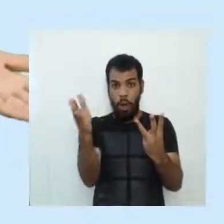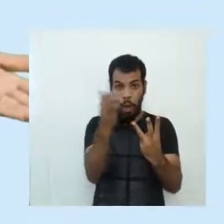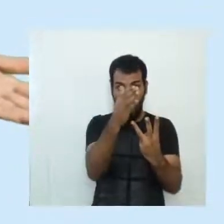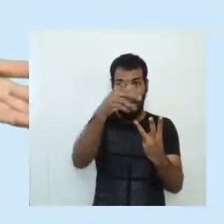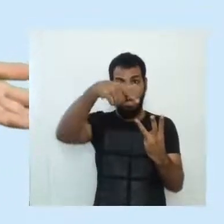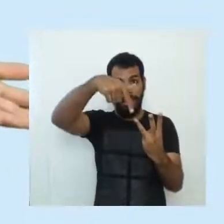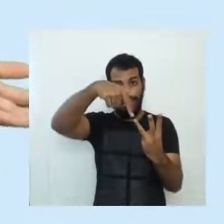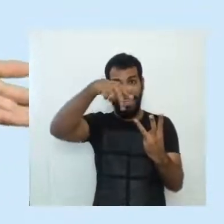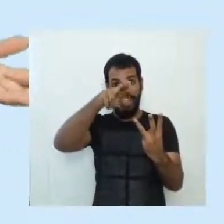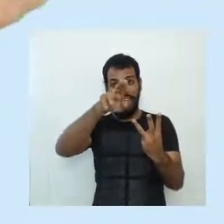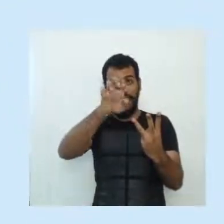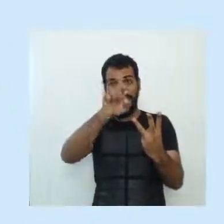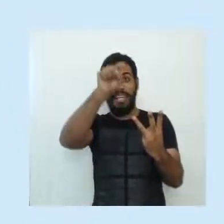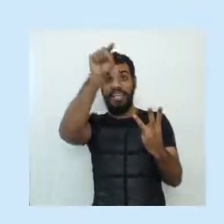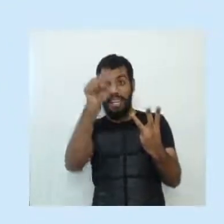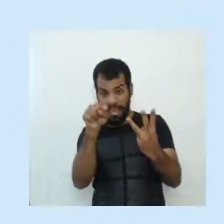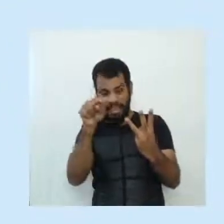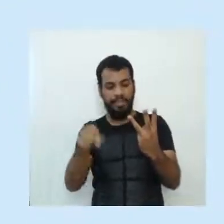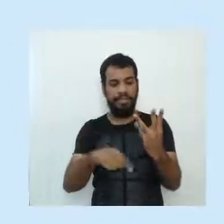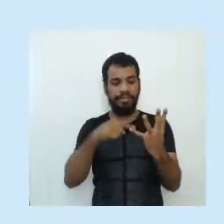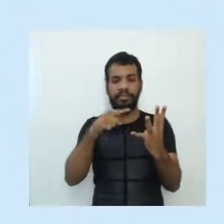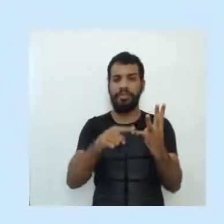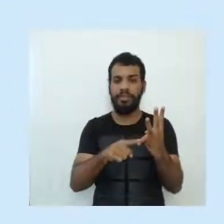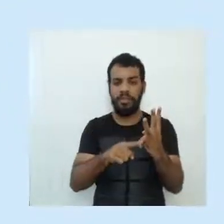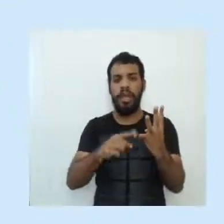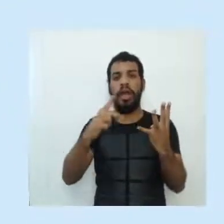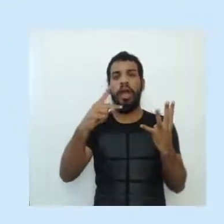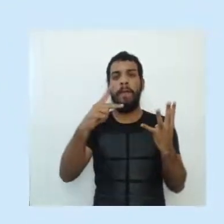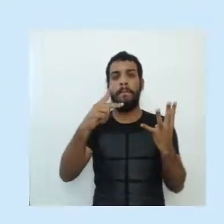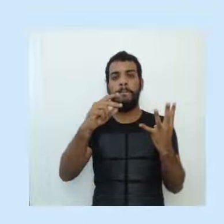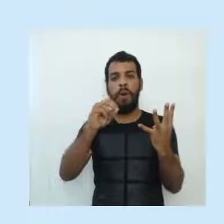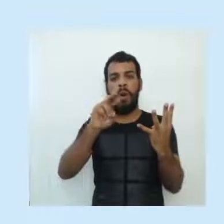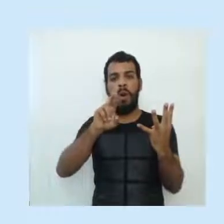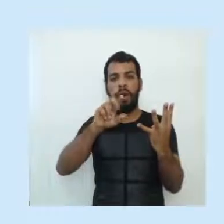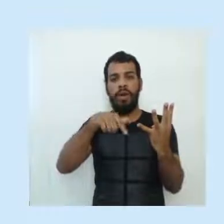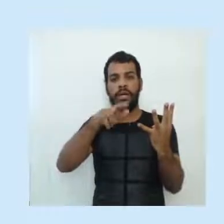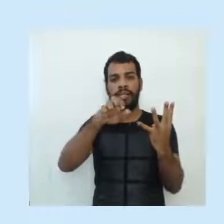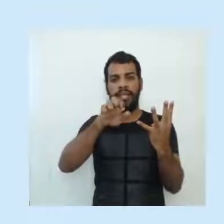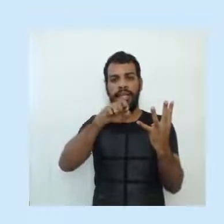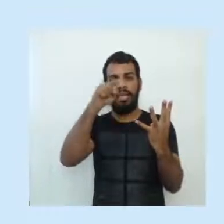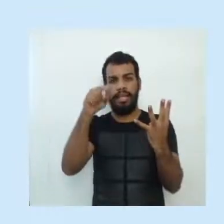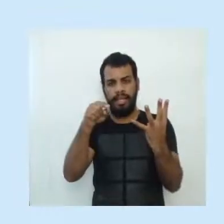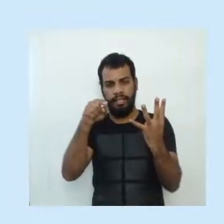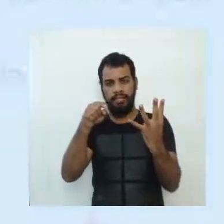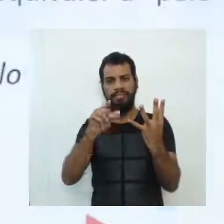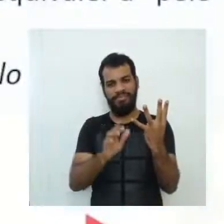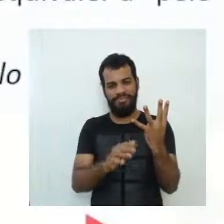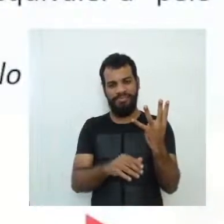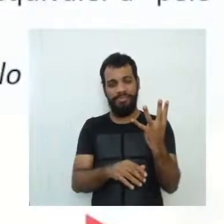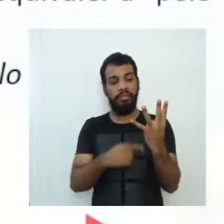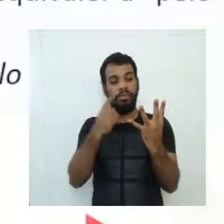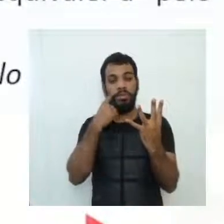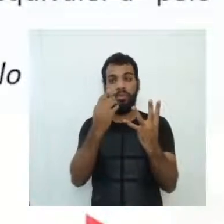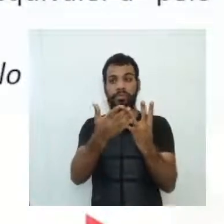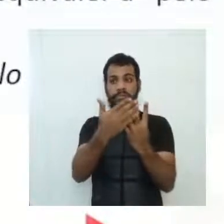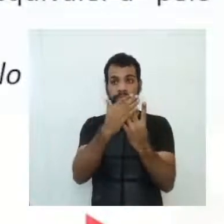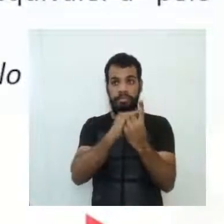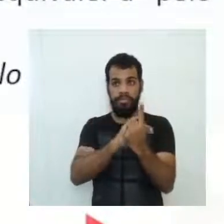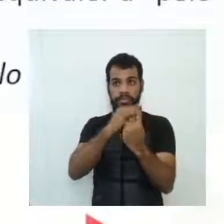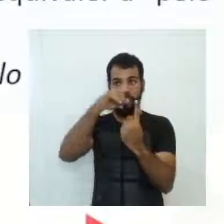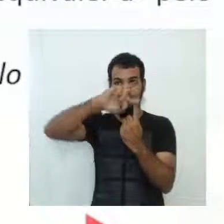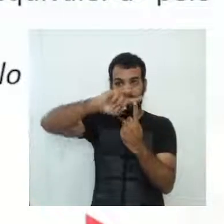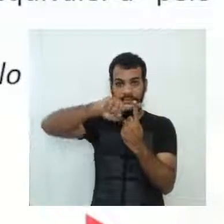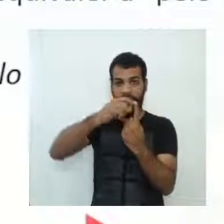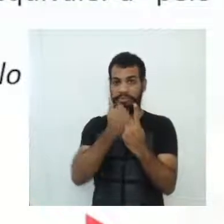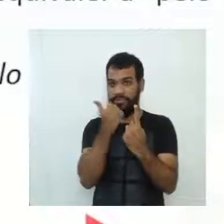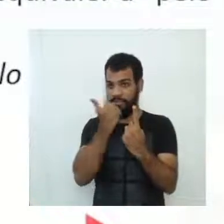quando utilizar cada um? Vamos iniciar com o porquê separado e sem acento. Vamos lá? Quando é que eu utilizo? A